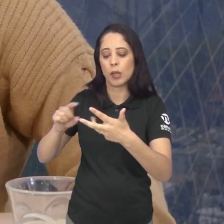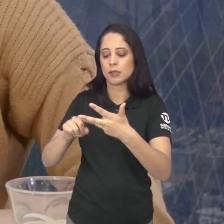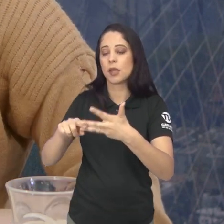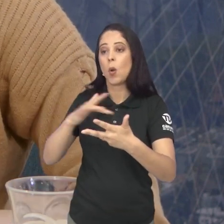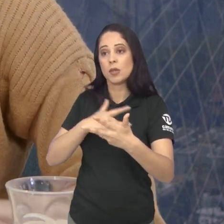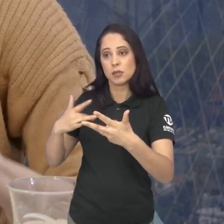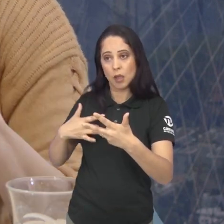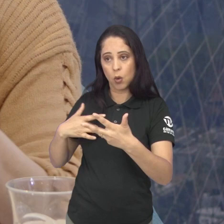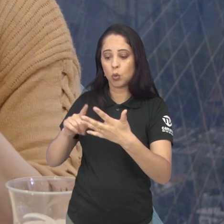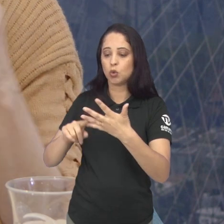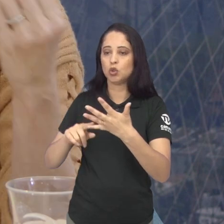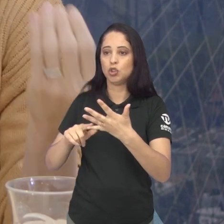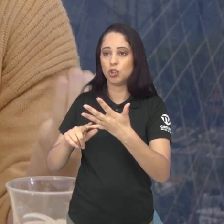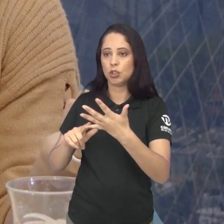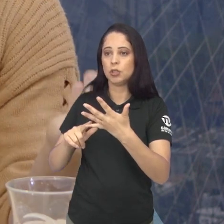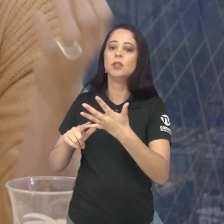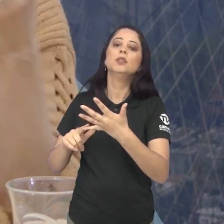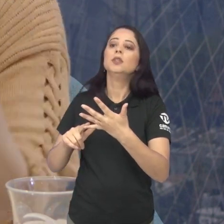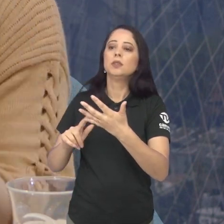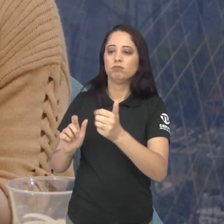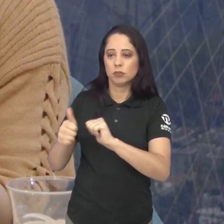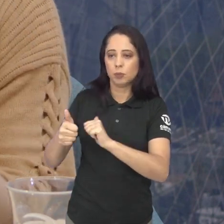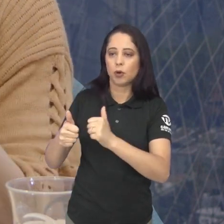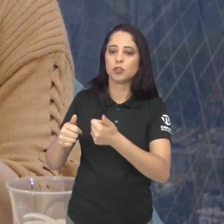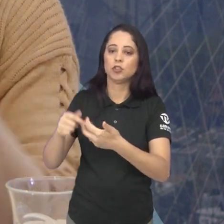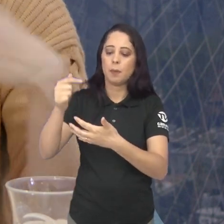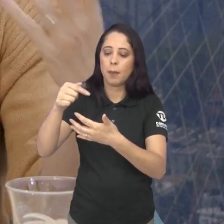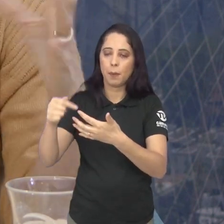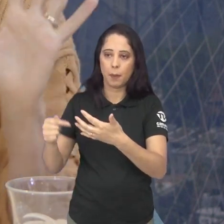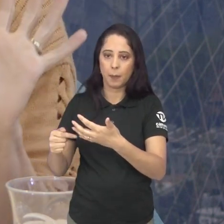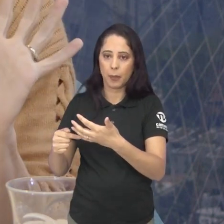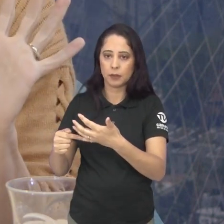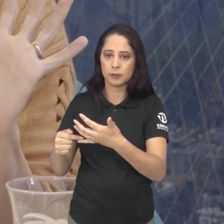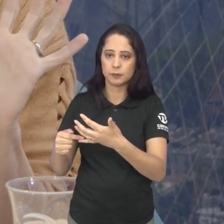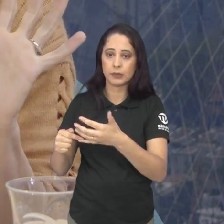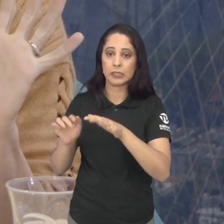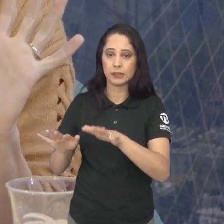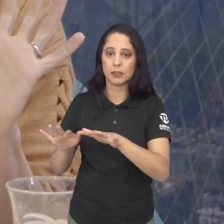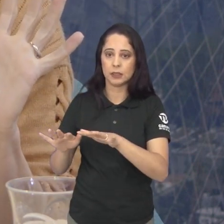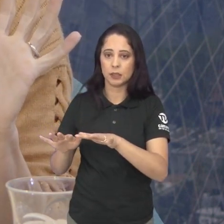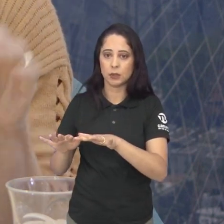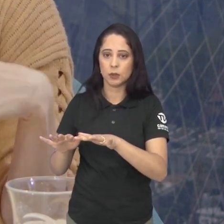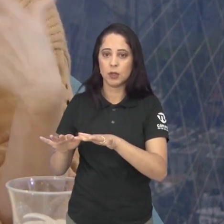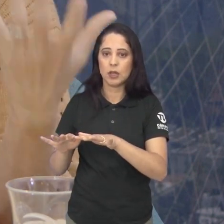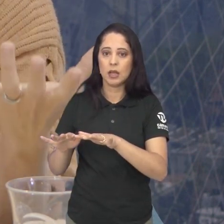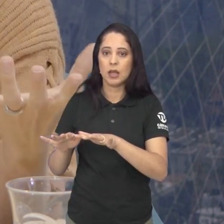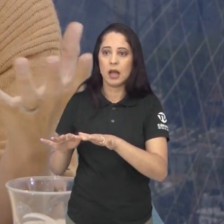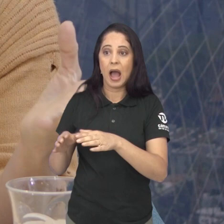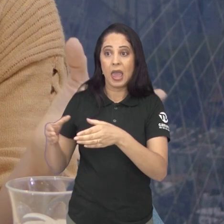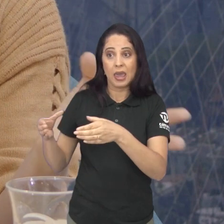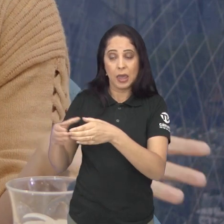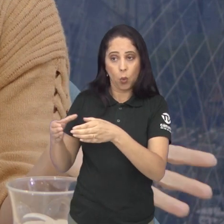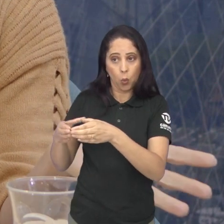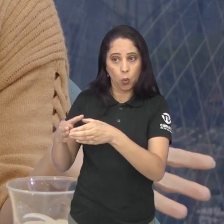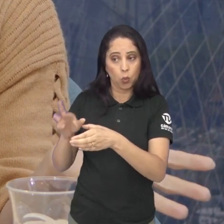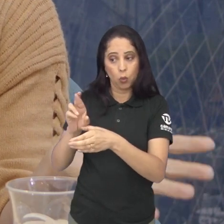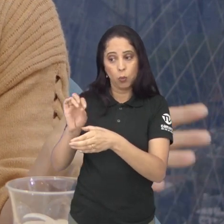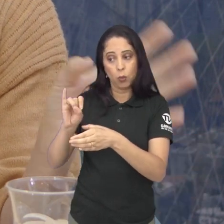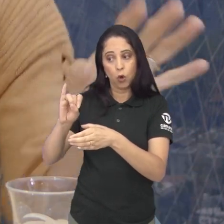e Secretaria de Saúde. Eles têm um representante dentro do RIA e automaticamente essa necessidade vai